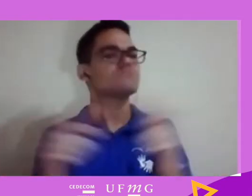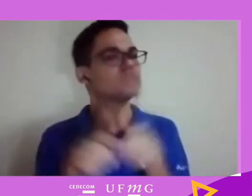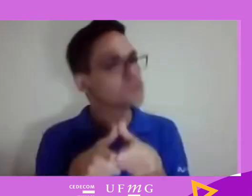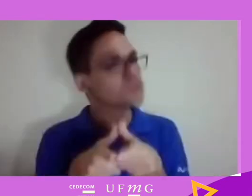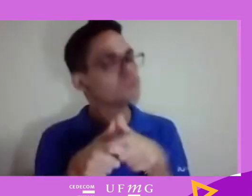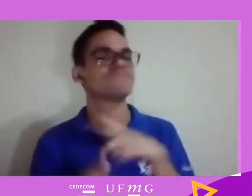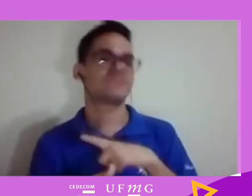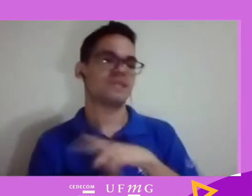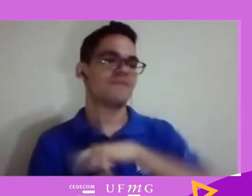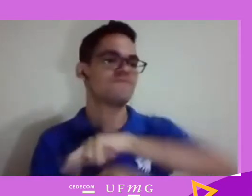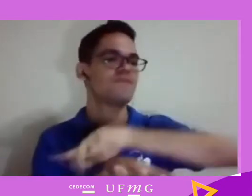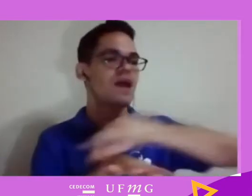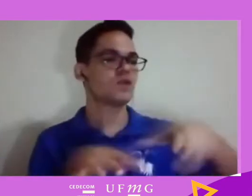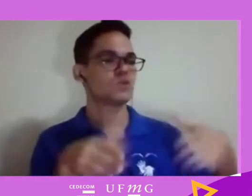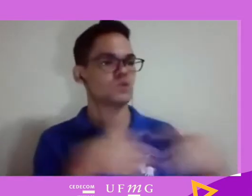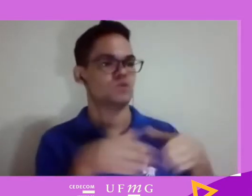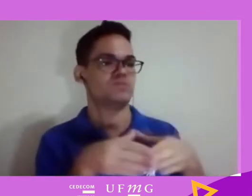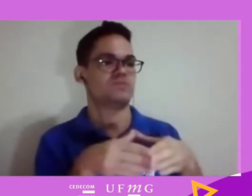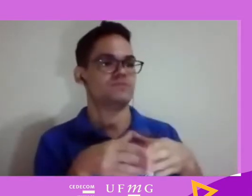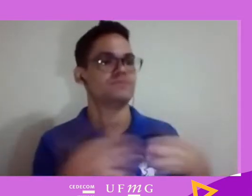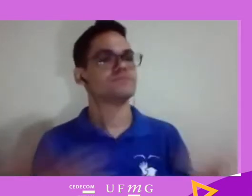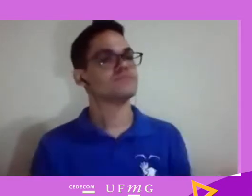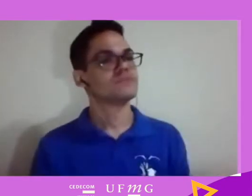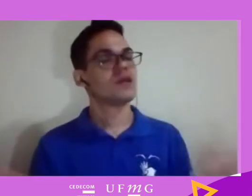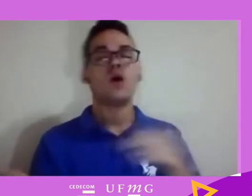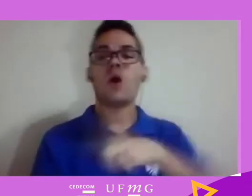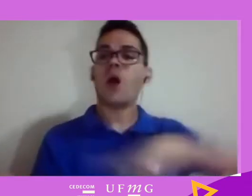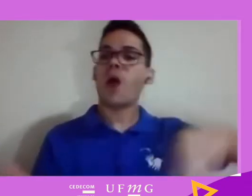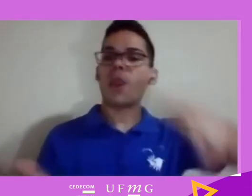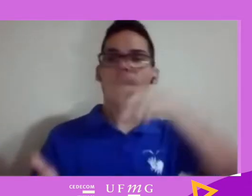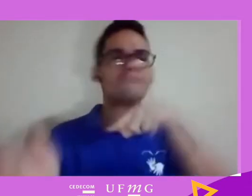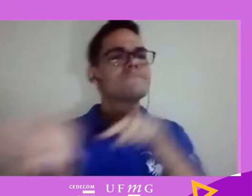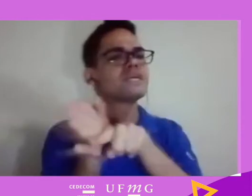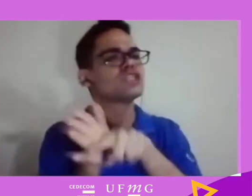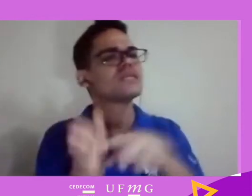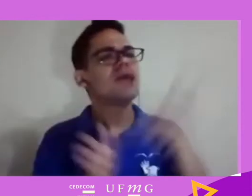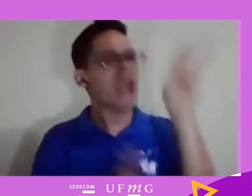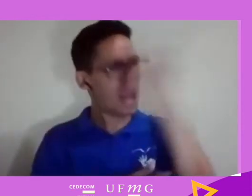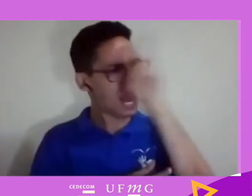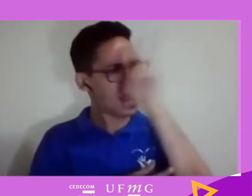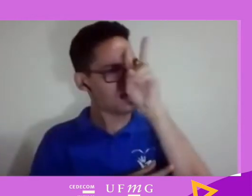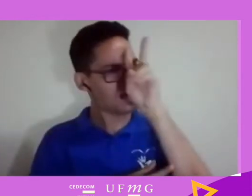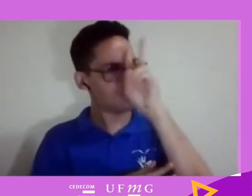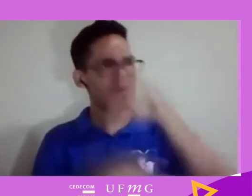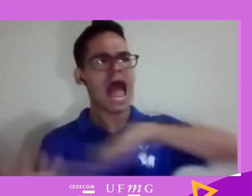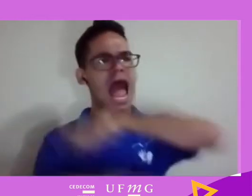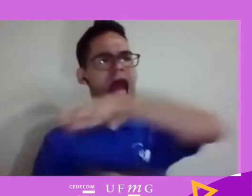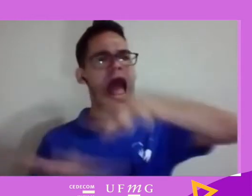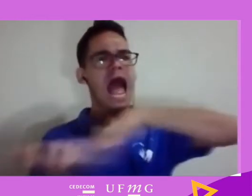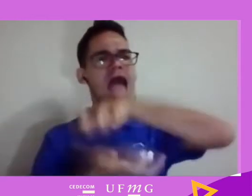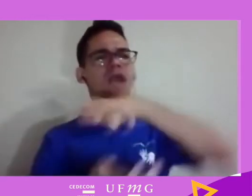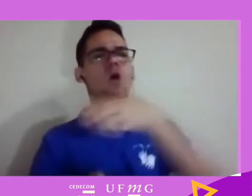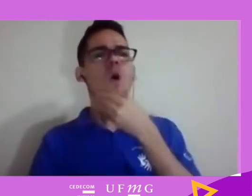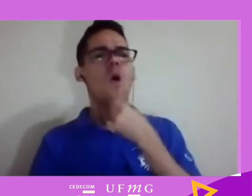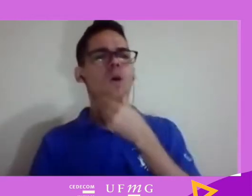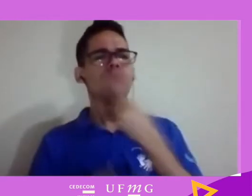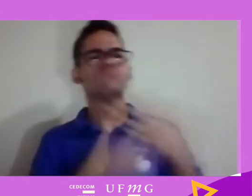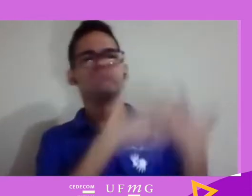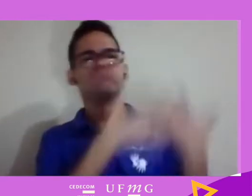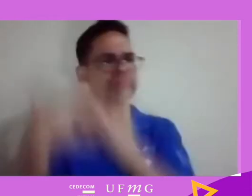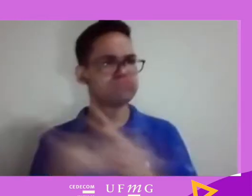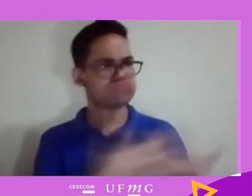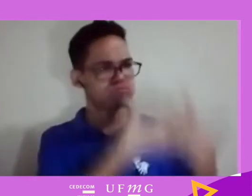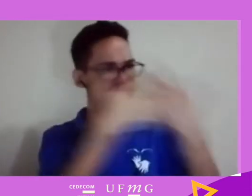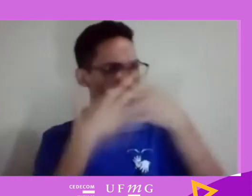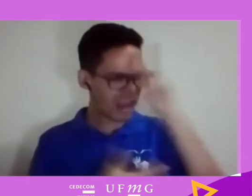né? De grupos maiores, grupos menores. Né? Então, por exemplo, quando a gente estava investigando a greve dos caminhoneiros, a